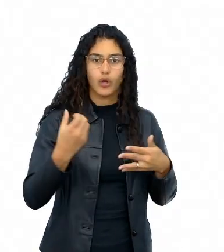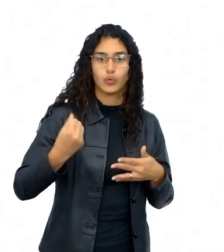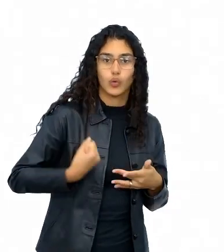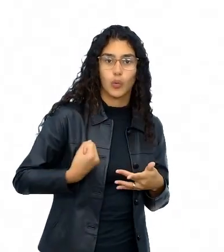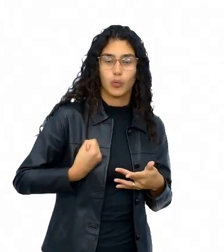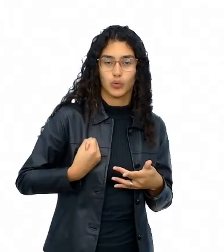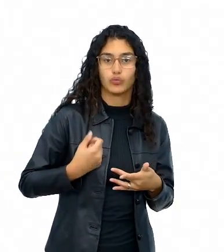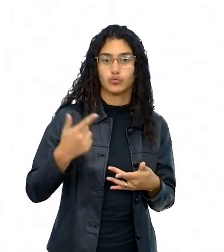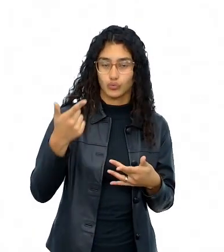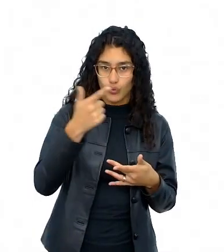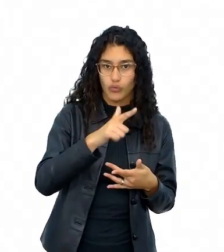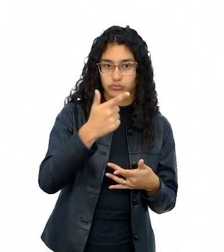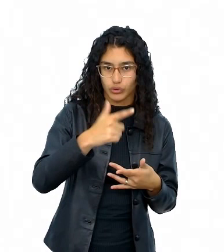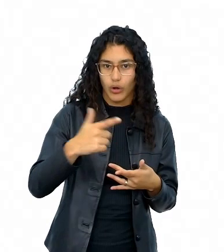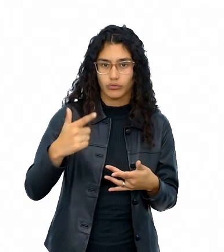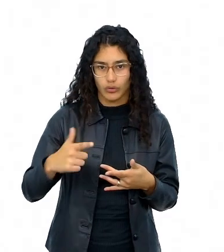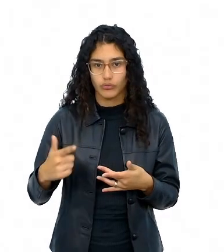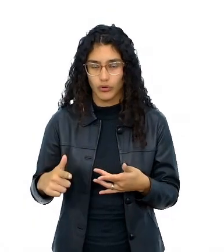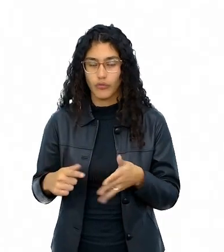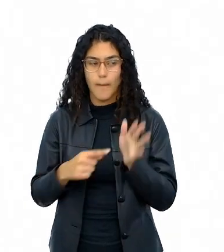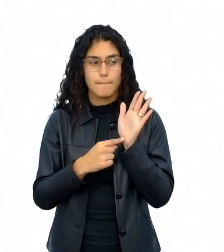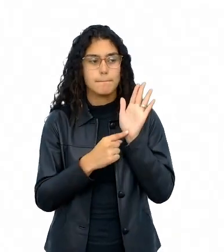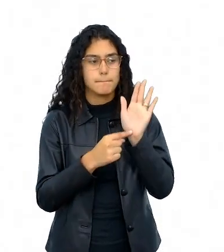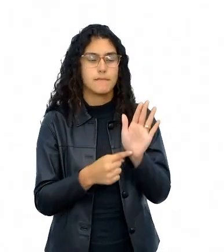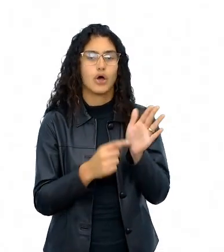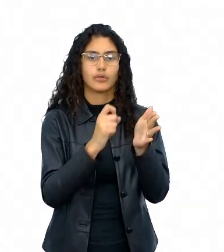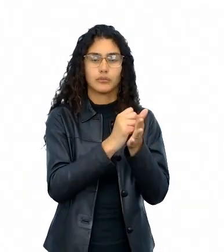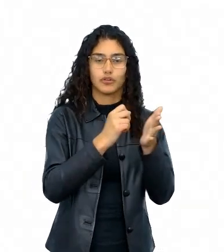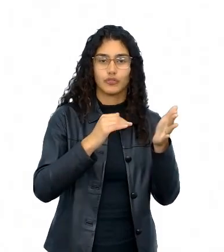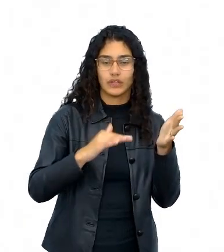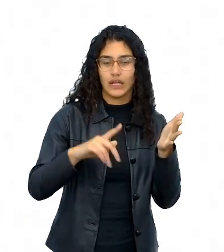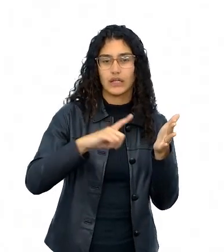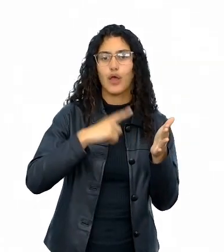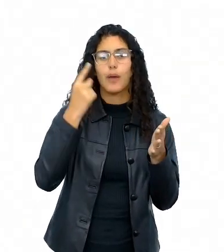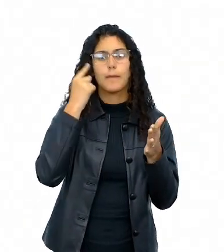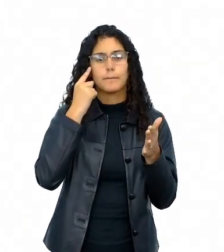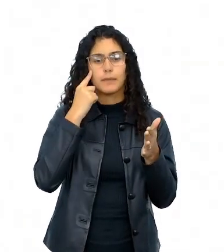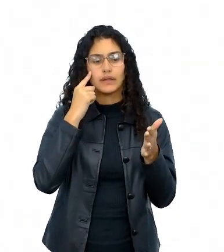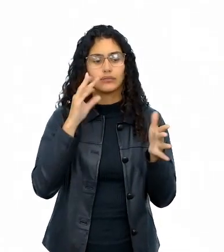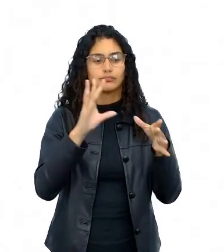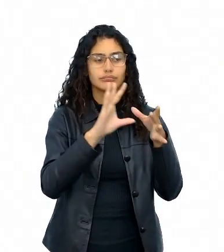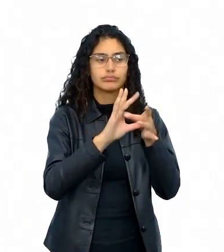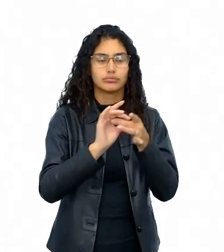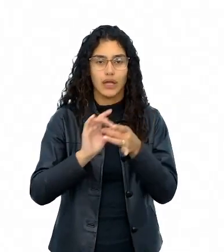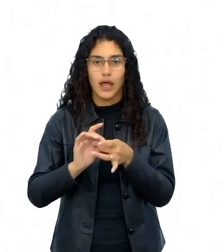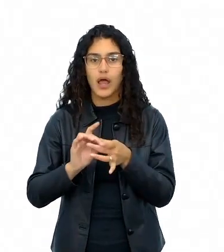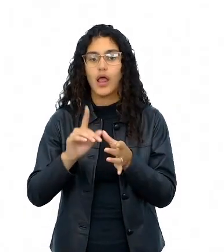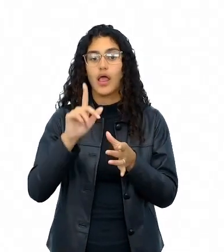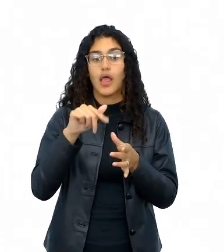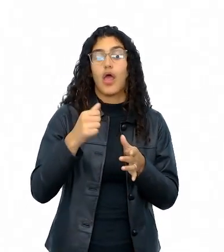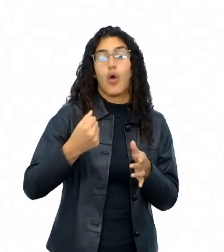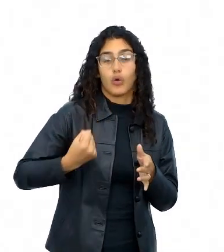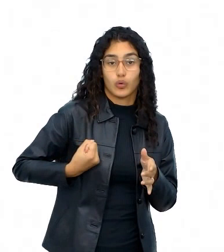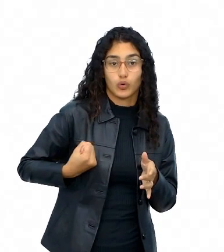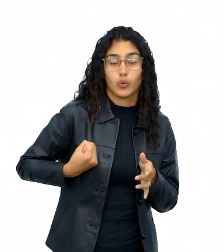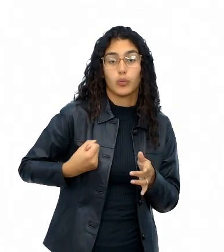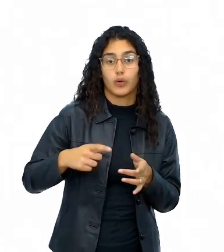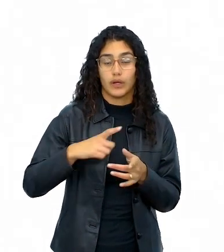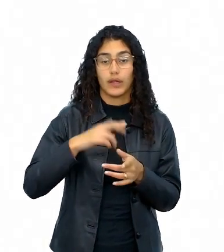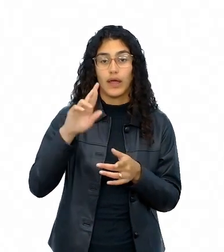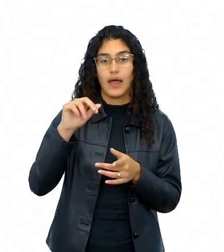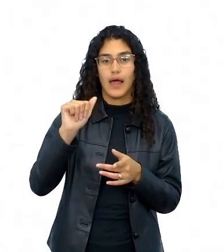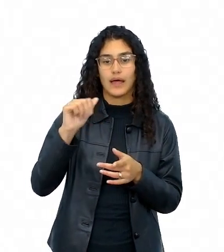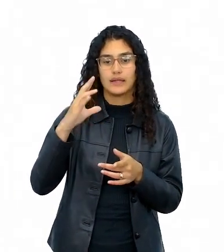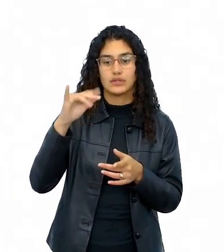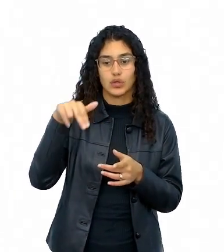números inteiros, né? Oferece uma atividade ali, pensa em encaixar. É assim como os números racionais, né? Que a